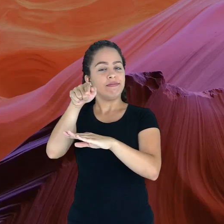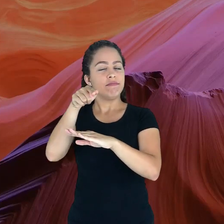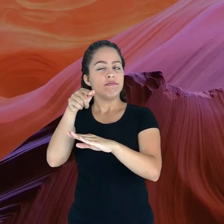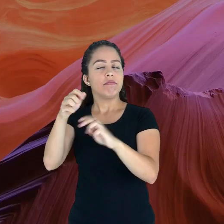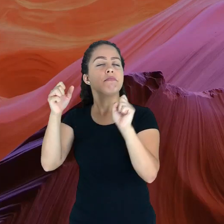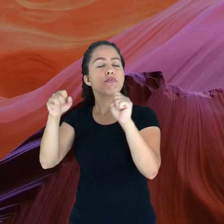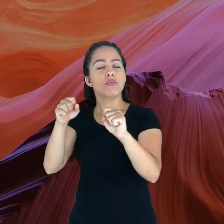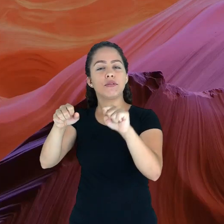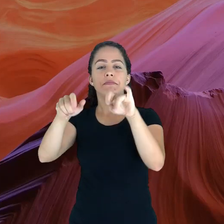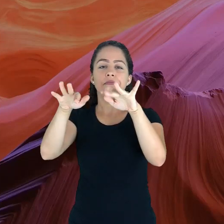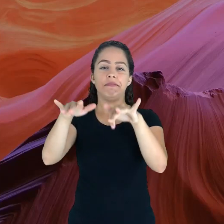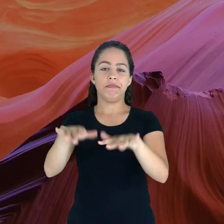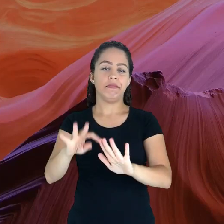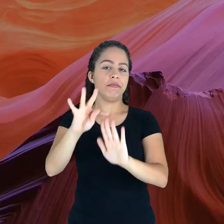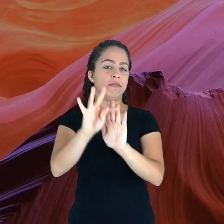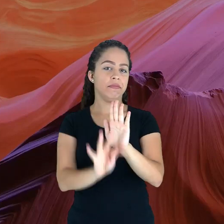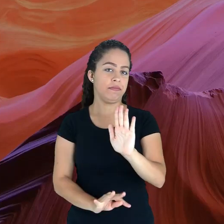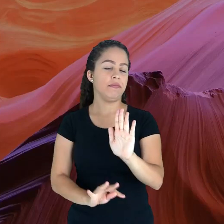escrita.